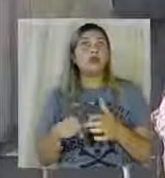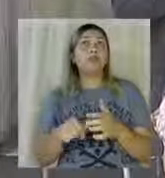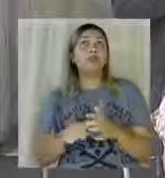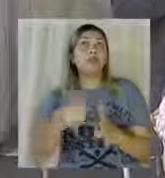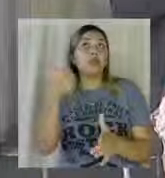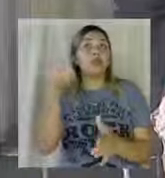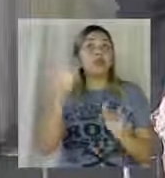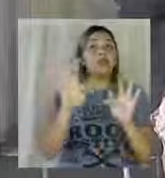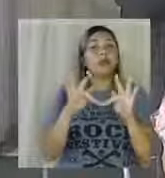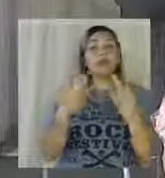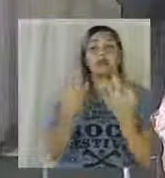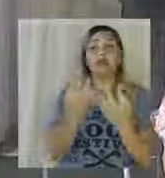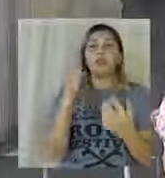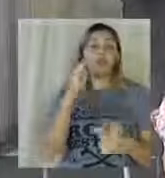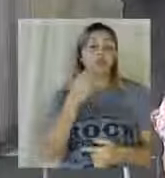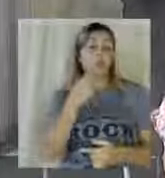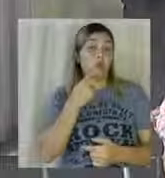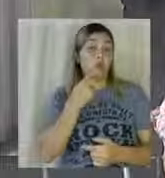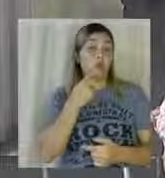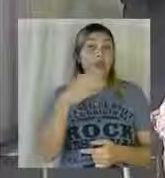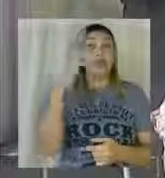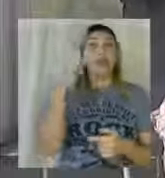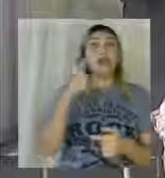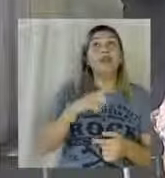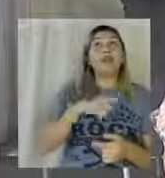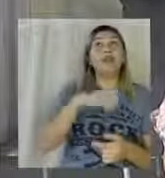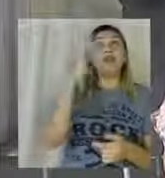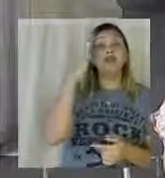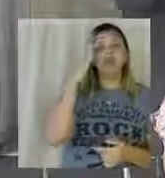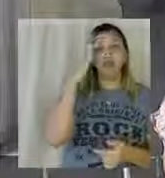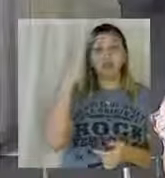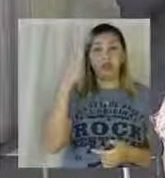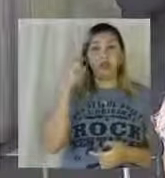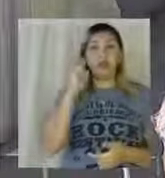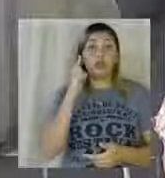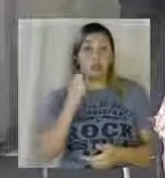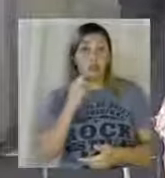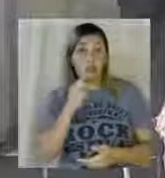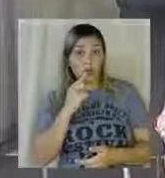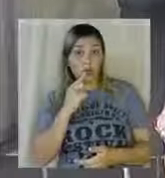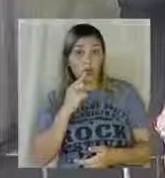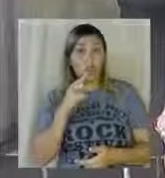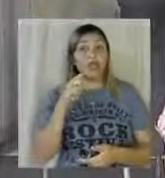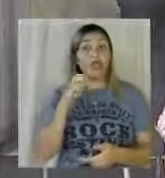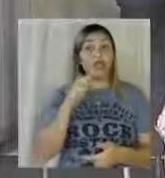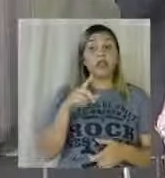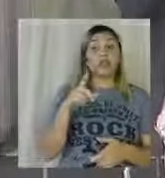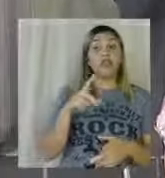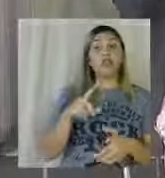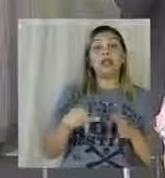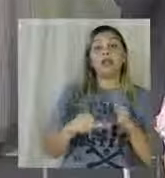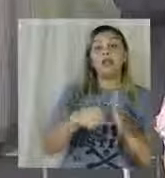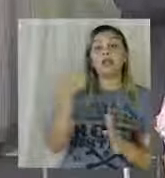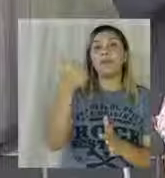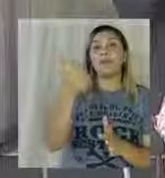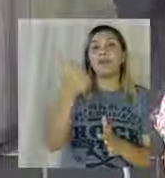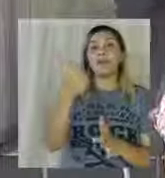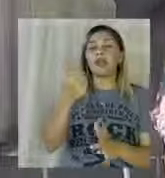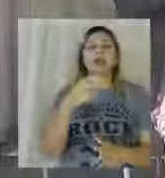família do surdo entender que ele é surdo e a primeira língua